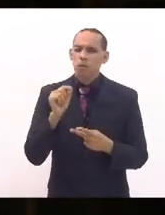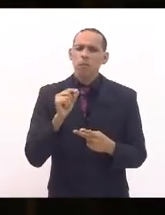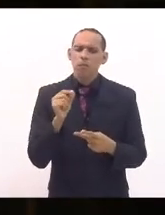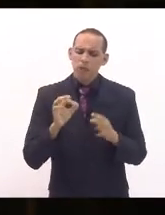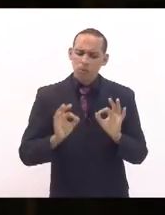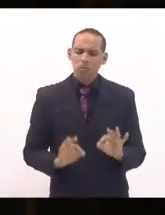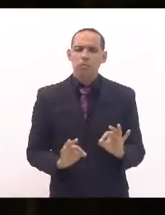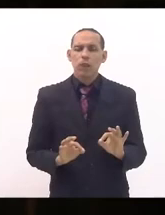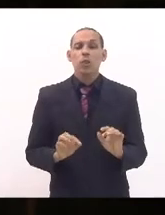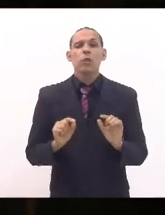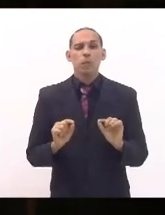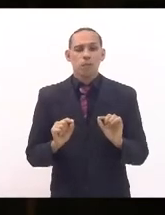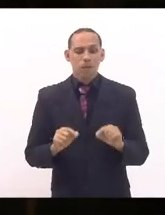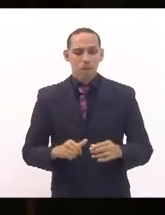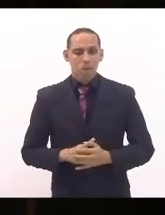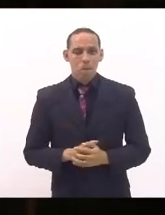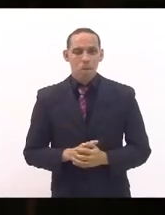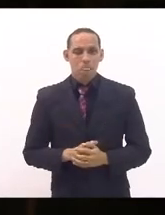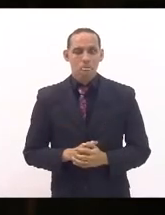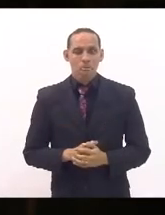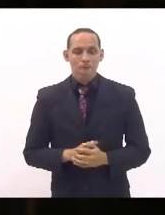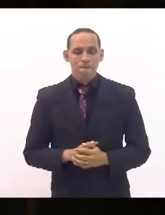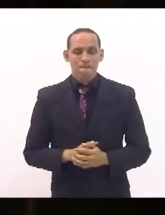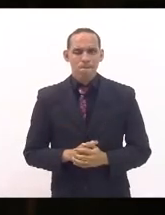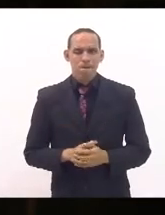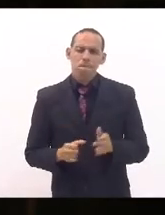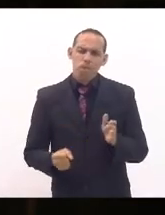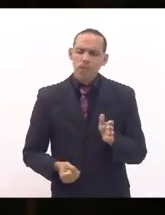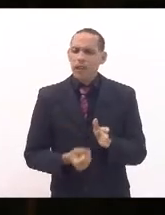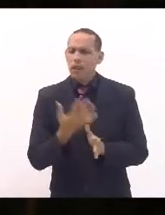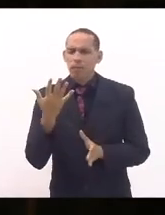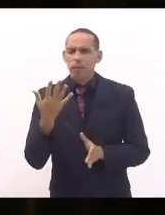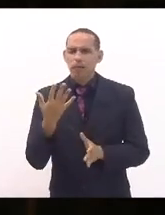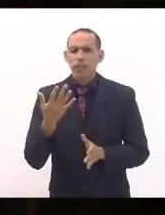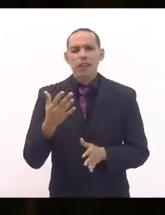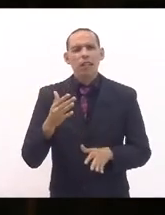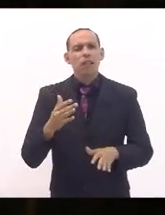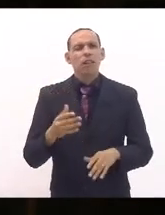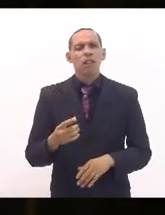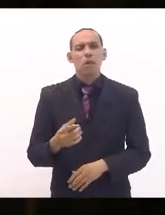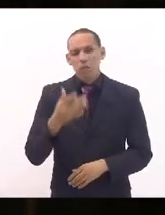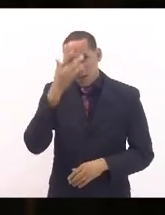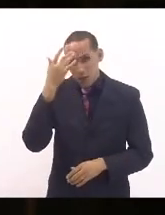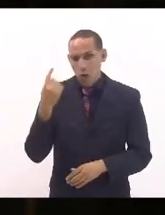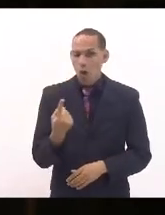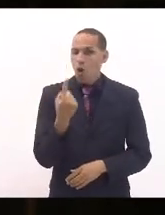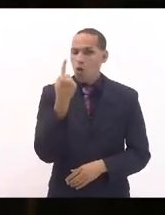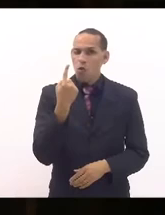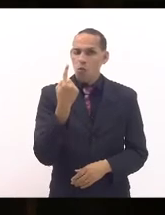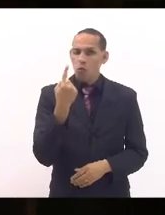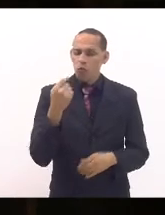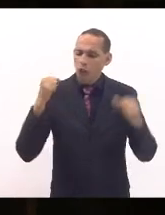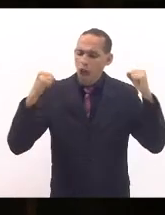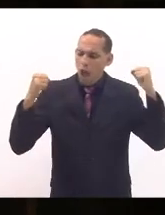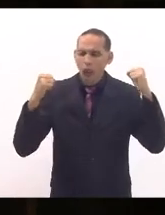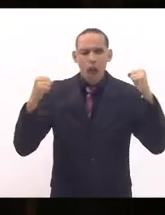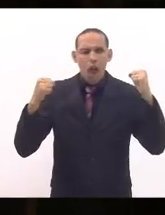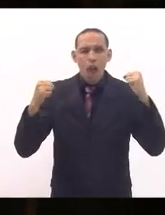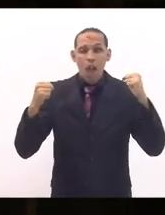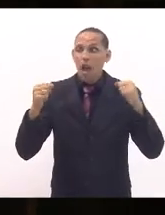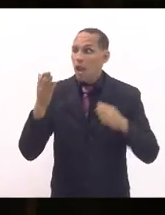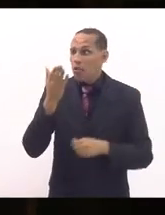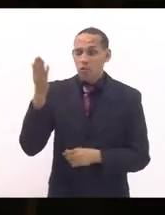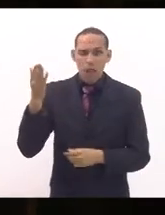justa, que é a seguinte. Muitas vezes, um torcedor individualmente, sem nenhuma orientação da